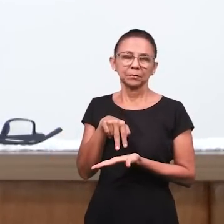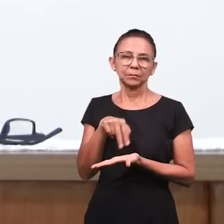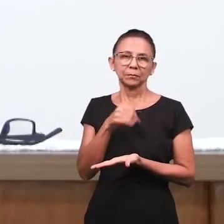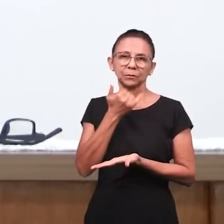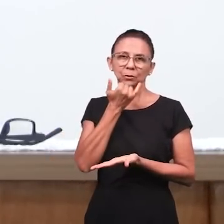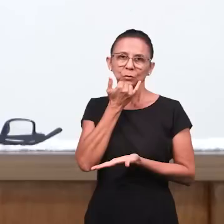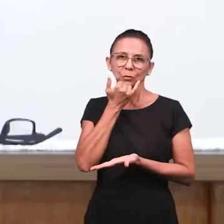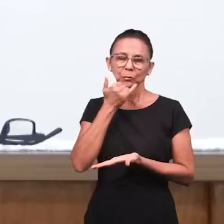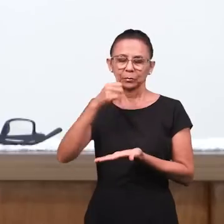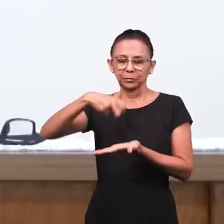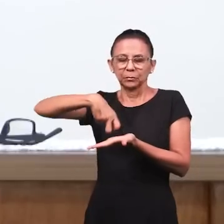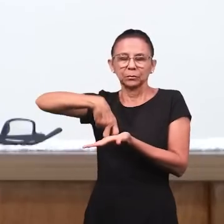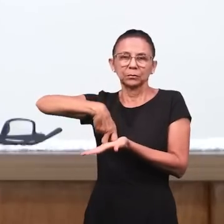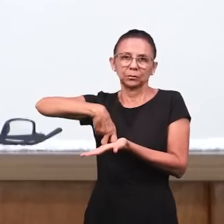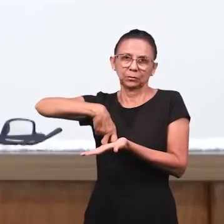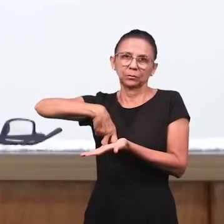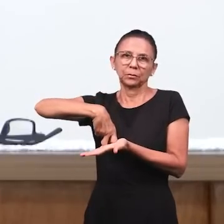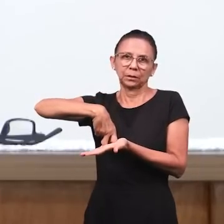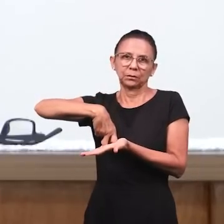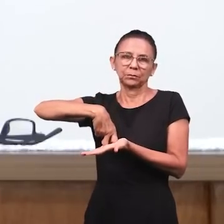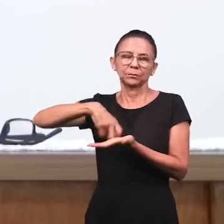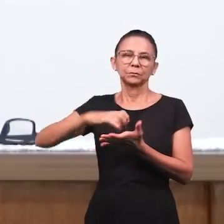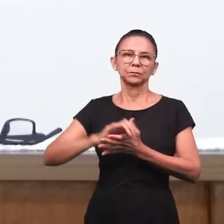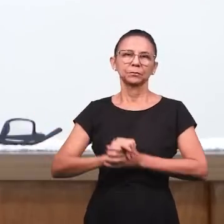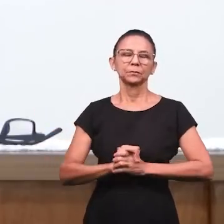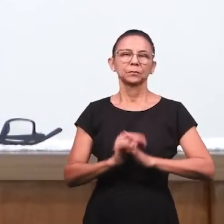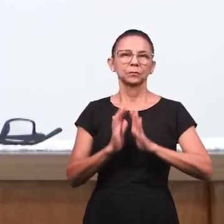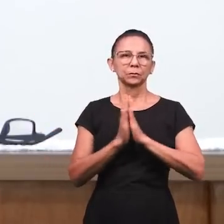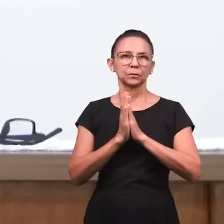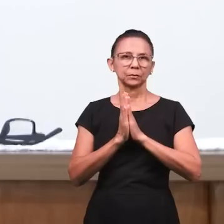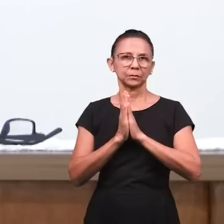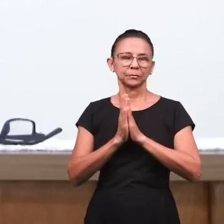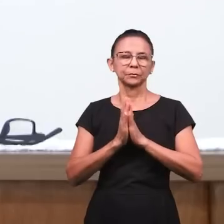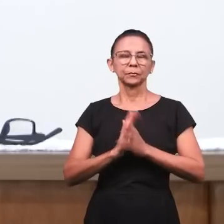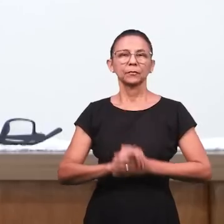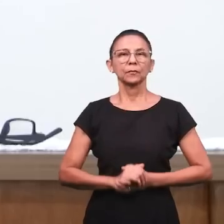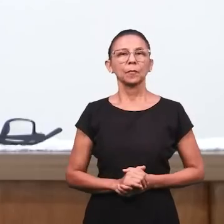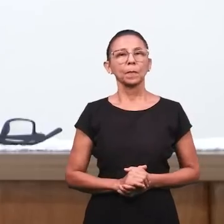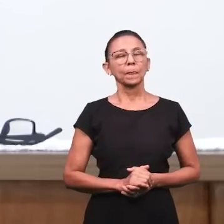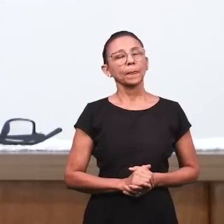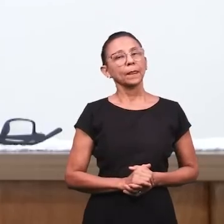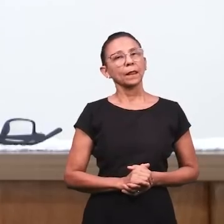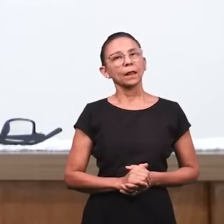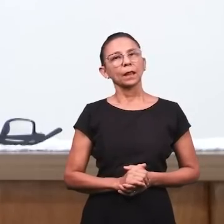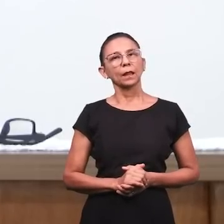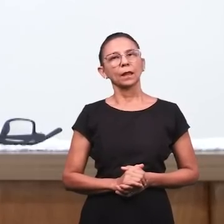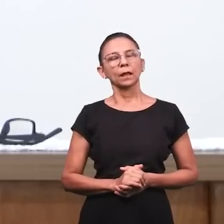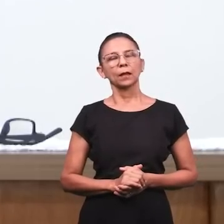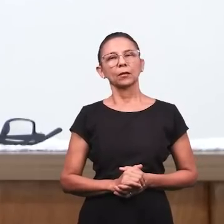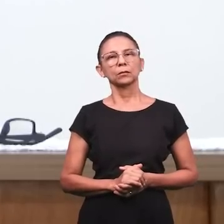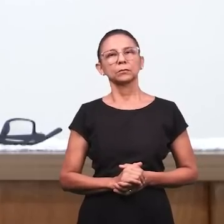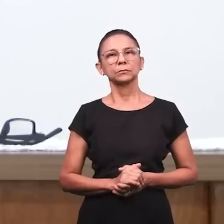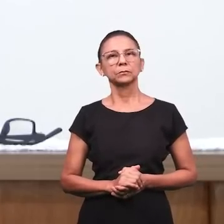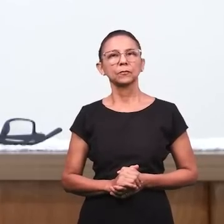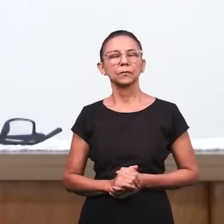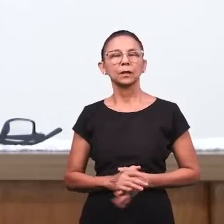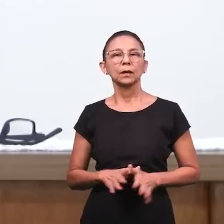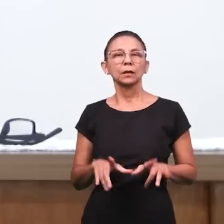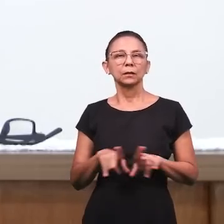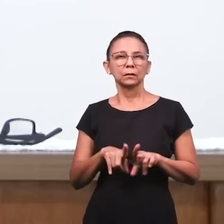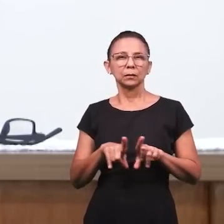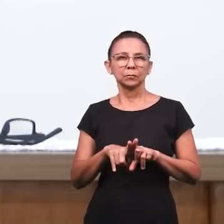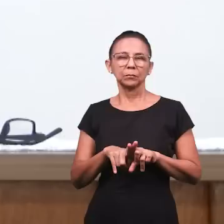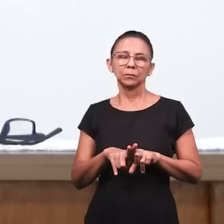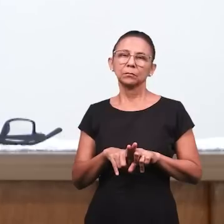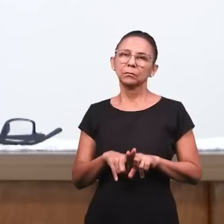estar de joelhos para fazermos esta oração. E você que está nos ouvindo, você também